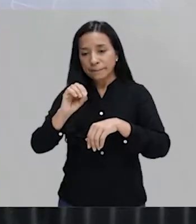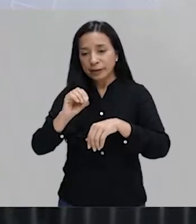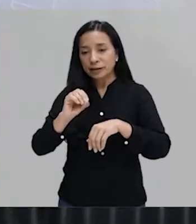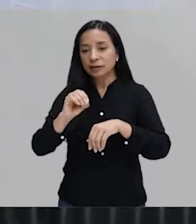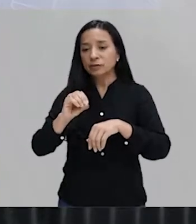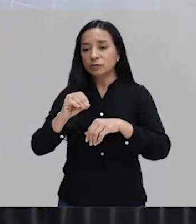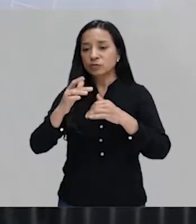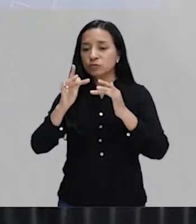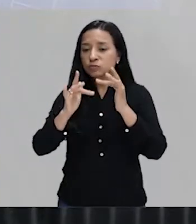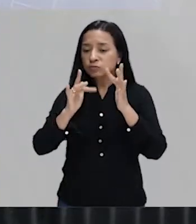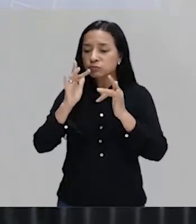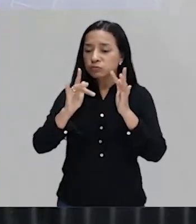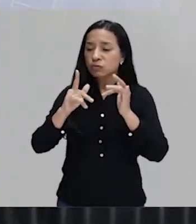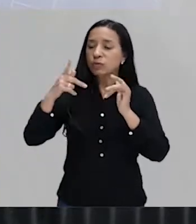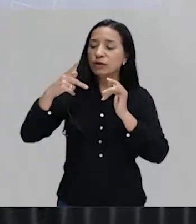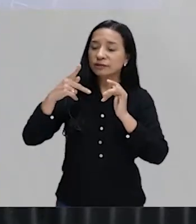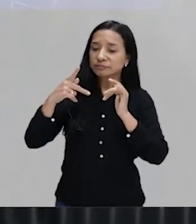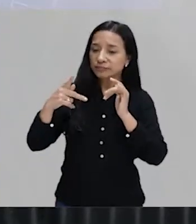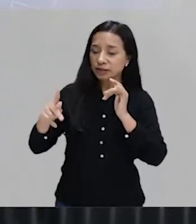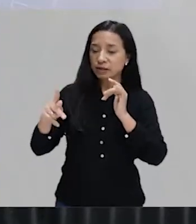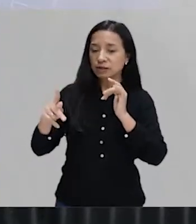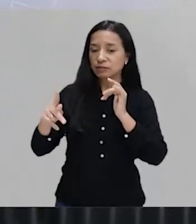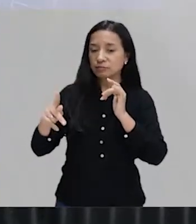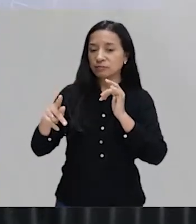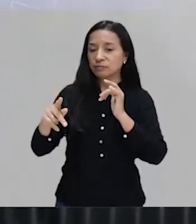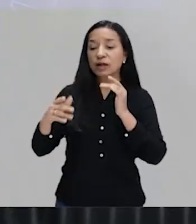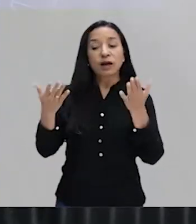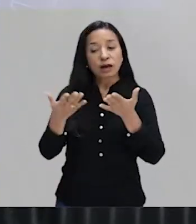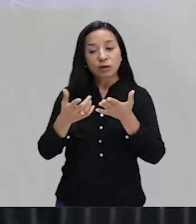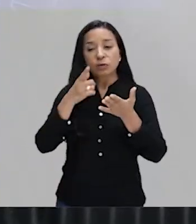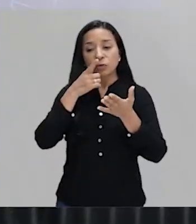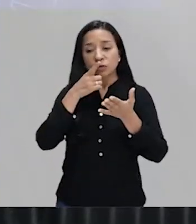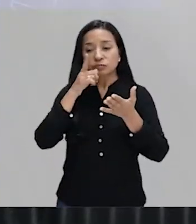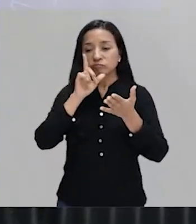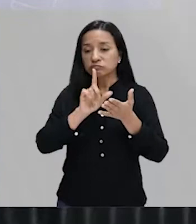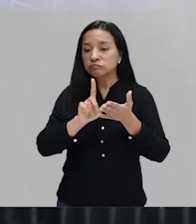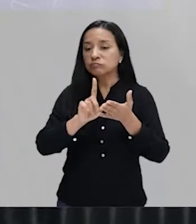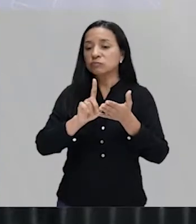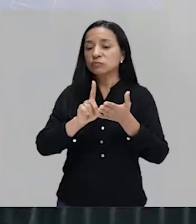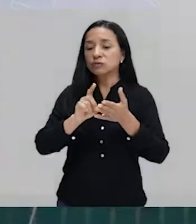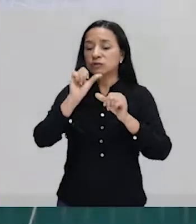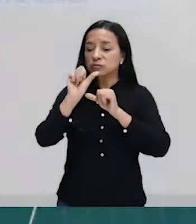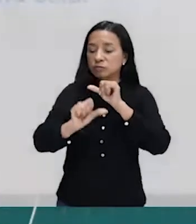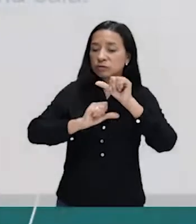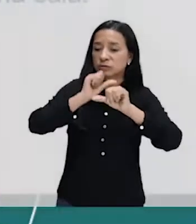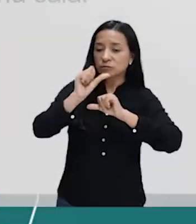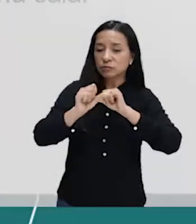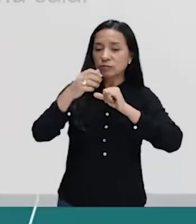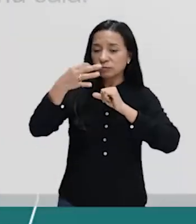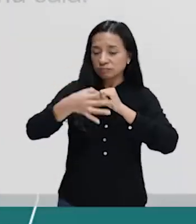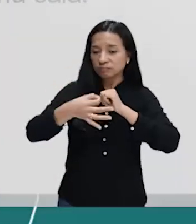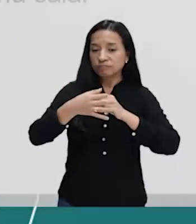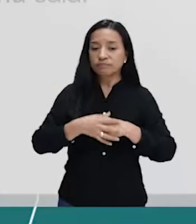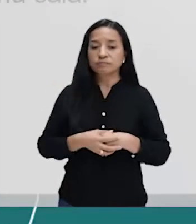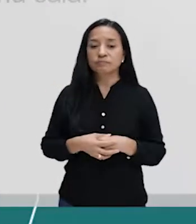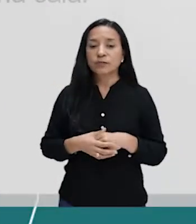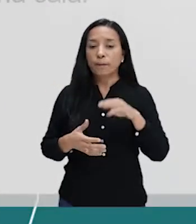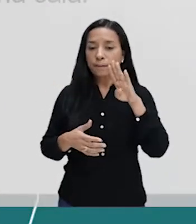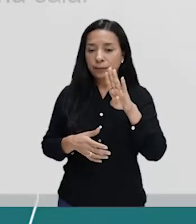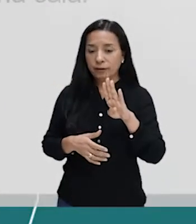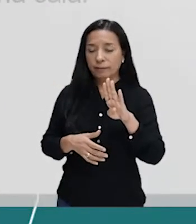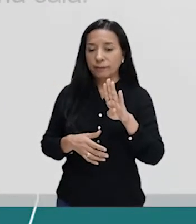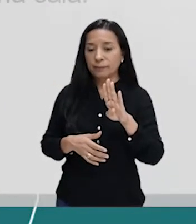já conseguiu desfazer a ambiguidade anterior. Ele saiu logo após o seu telefonema, recolheu o